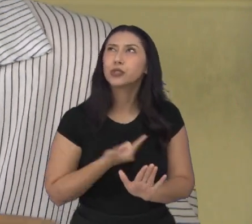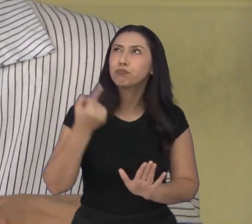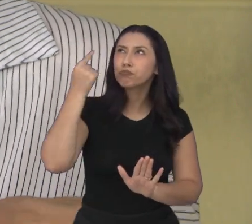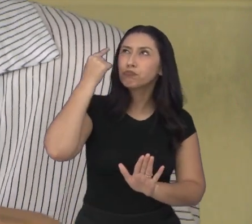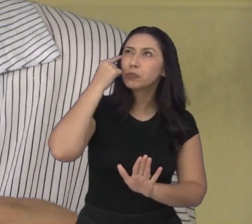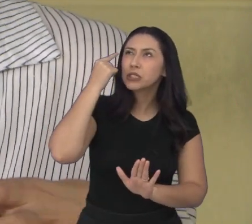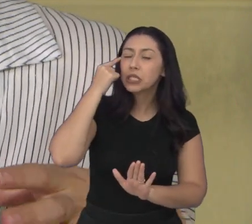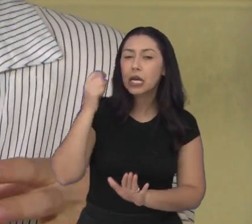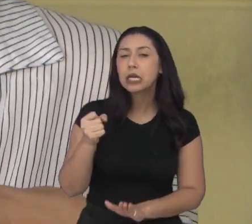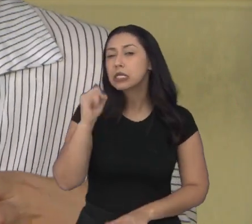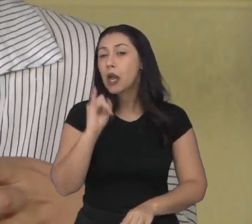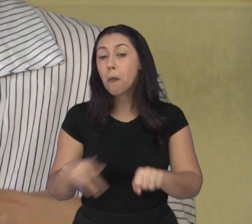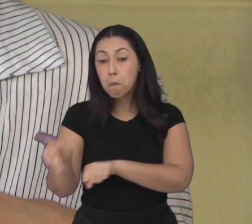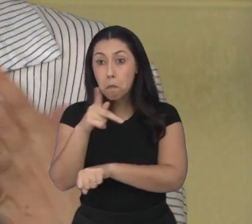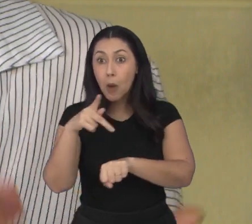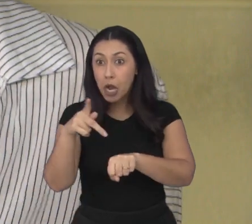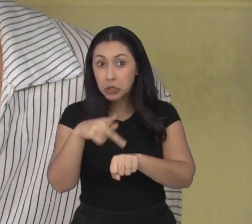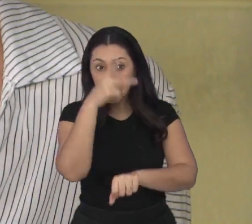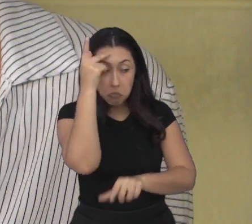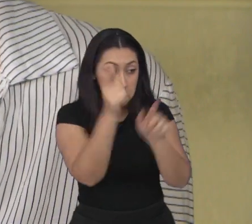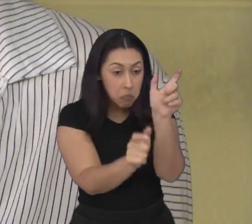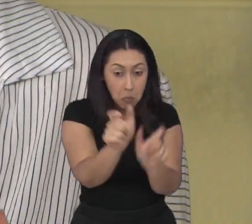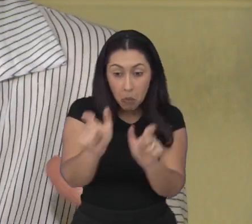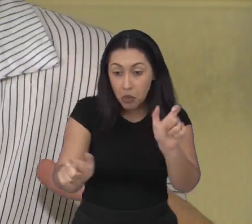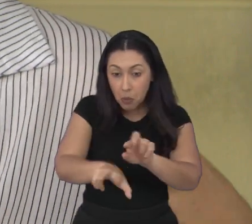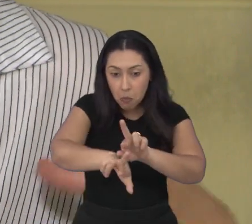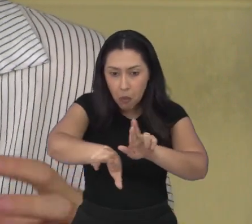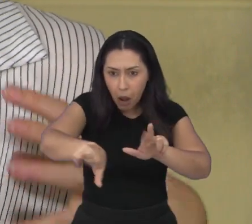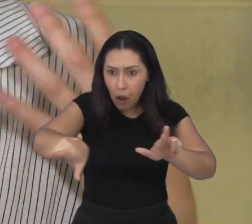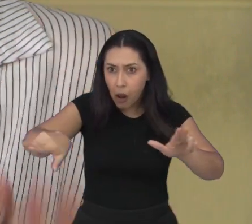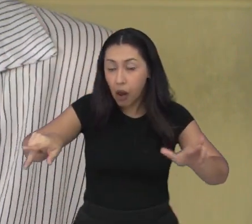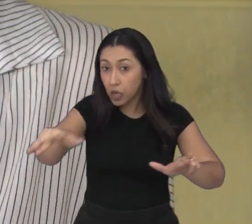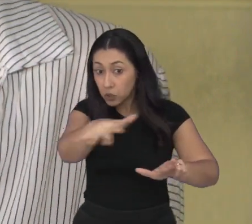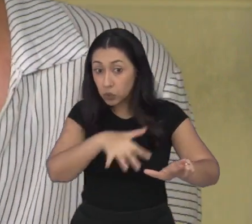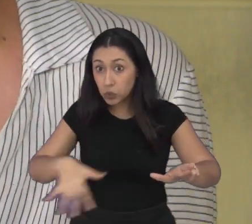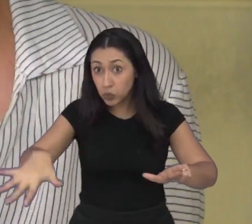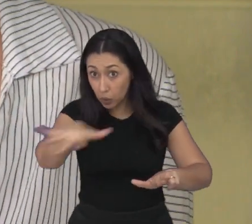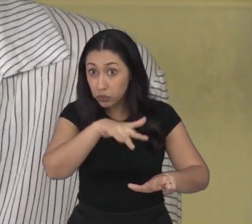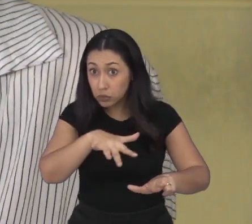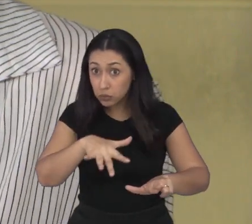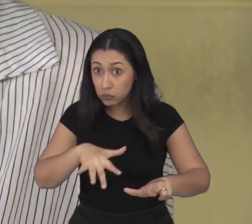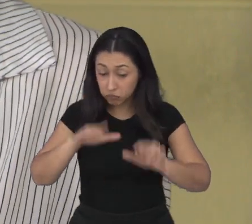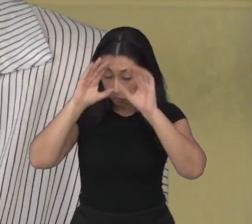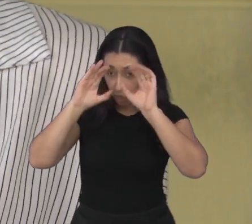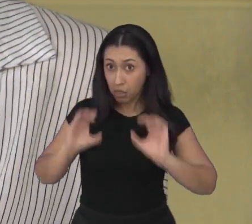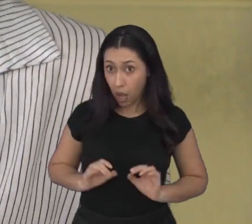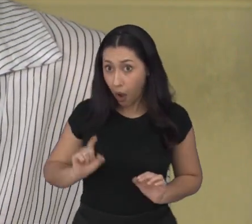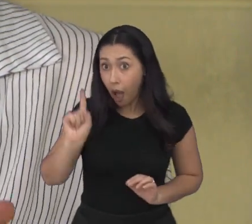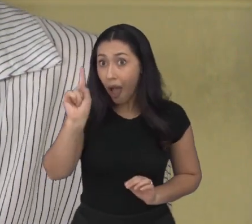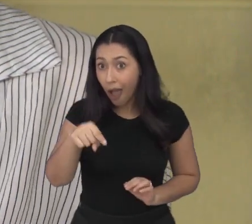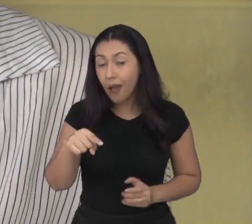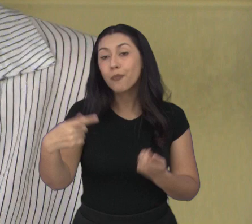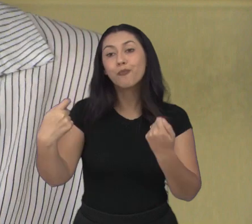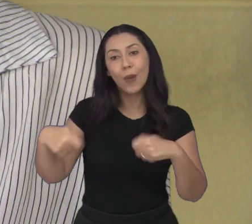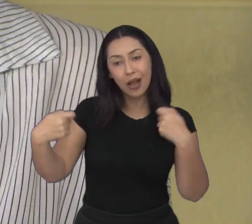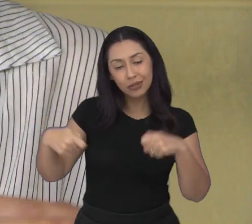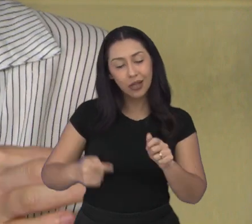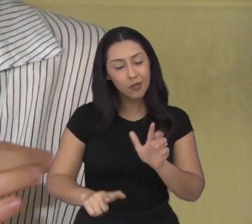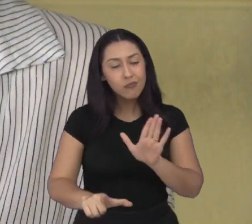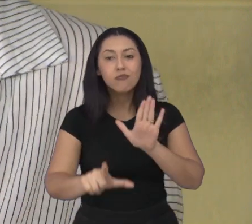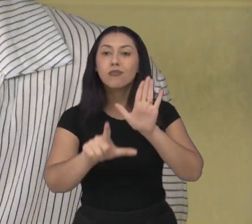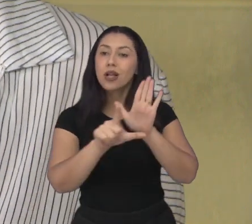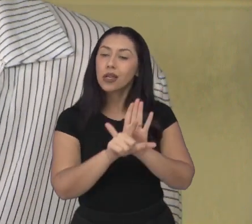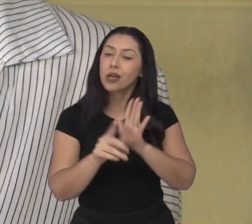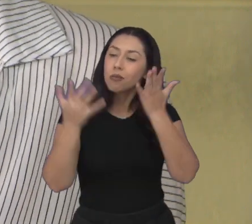exatamente para a gente pensar. Se nós temos um país tão diverso, nós consideramos todas as pessoas cidadãos, a gente precisa ter uma lei que